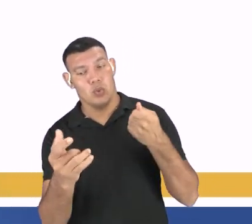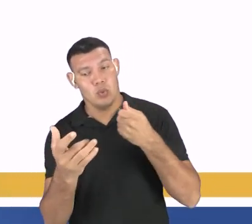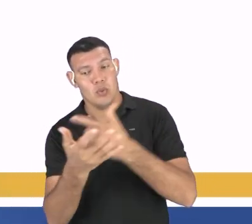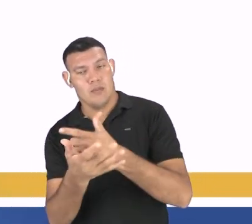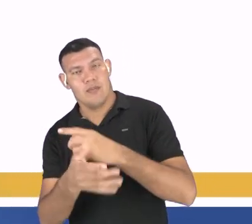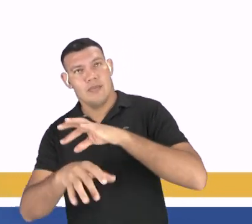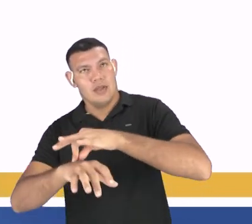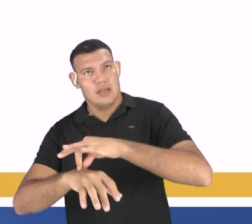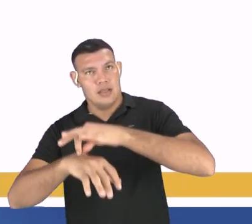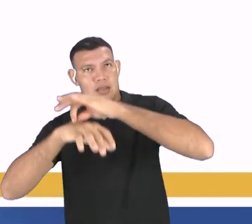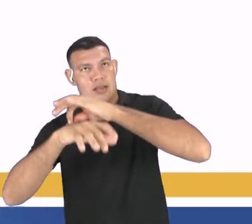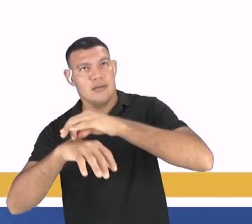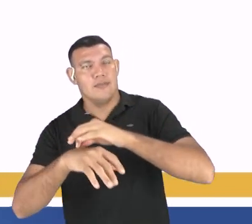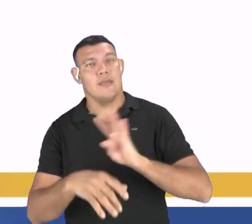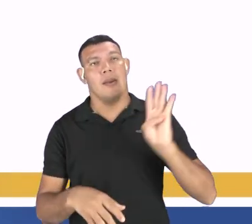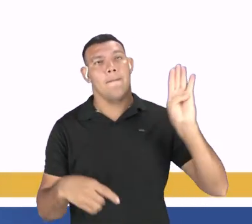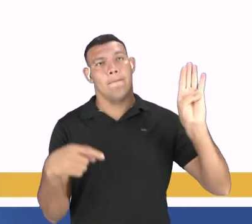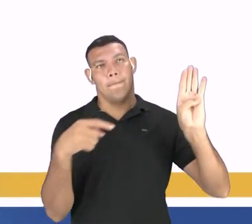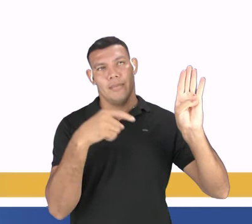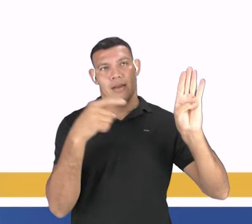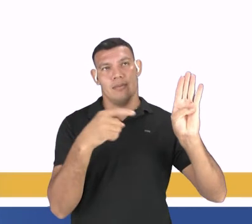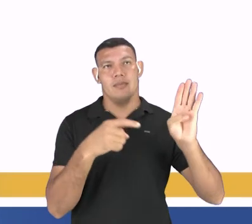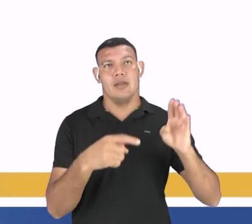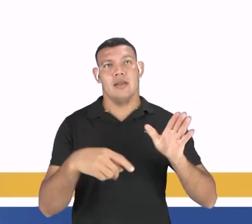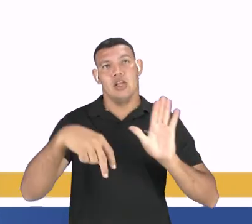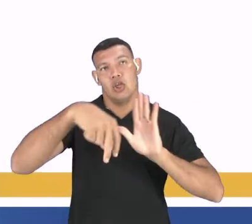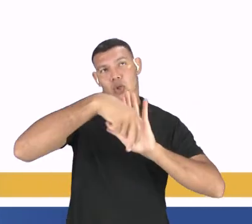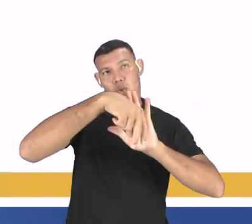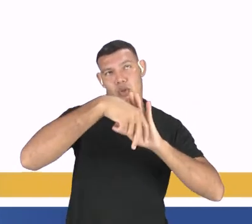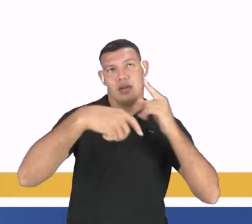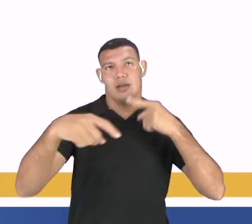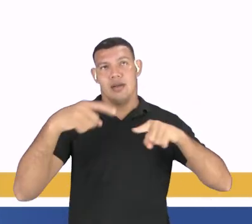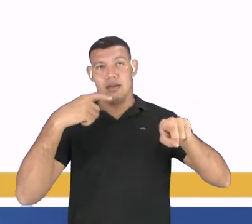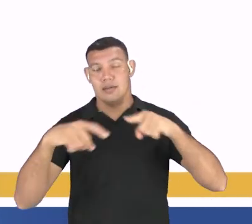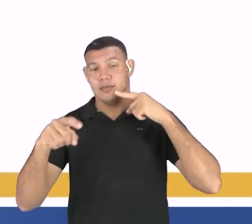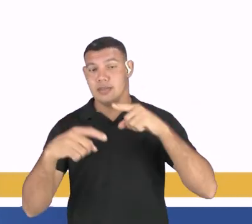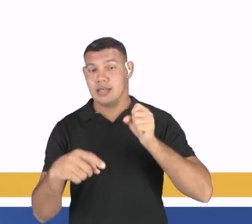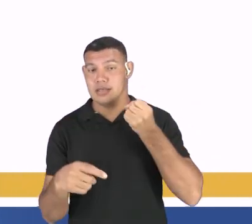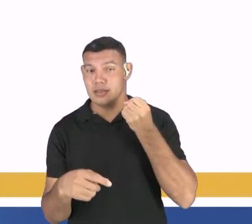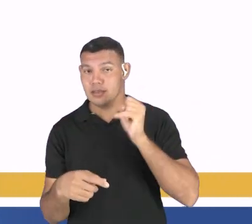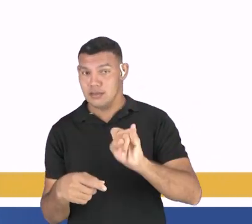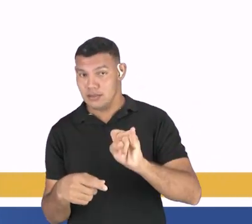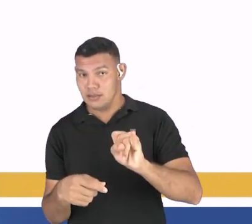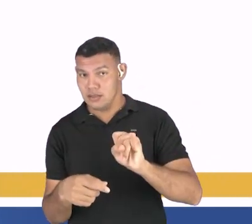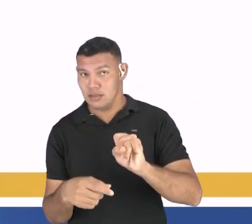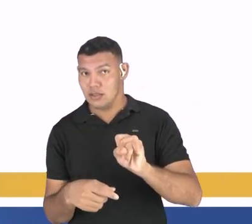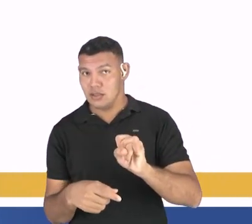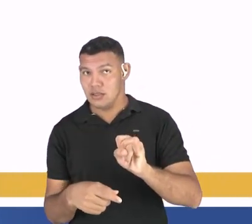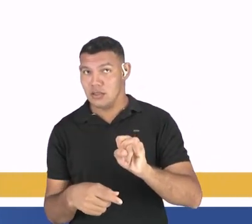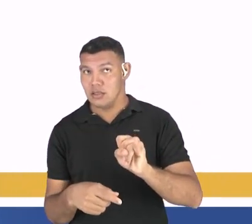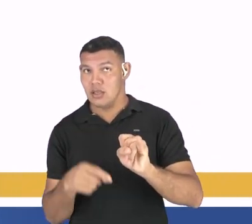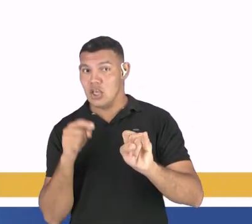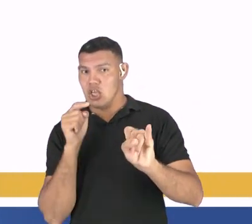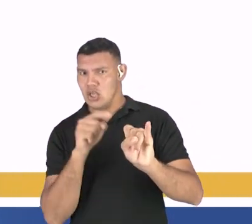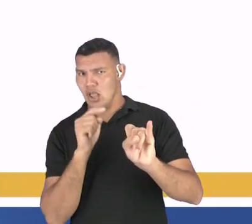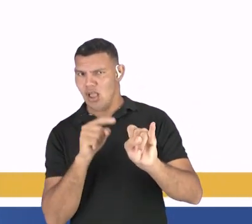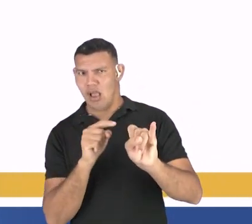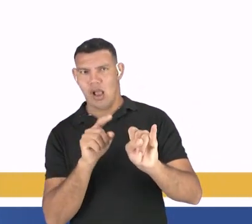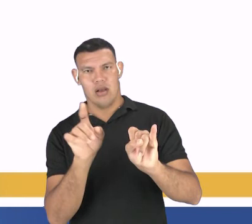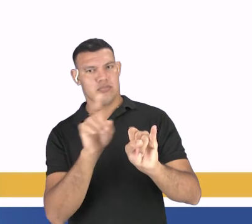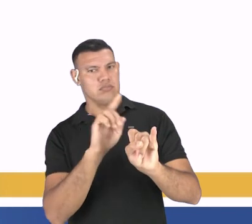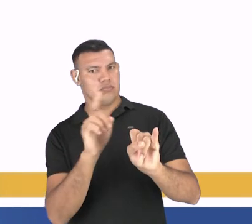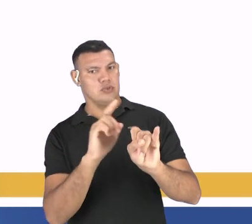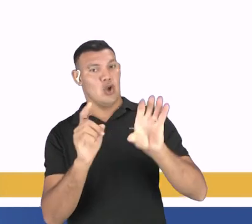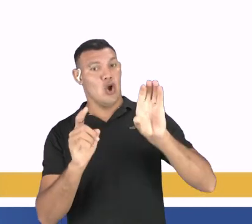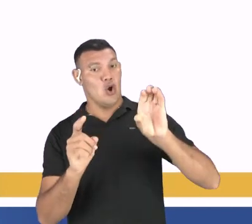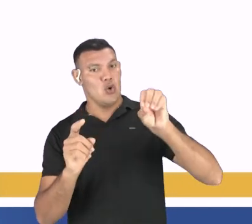si es una de las más bellas. Agora eu quero que você preste atenção. Nós não estamos falando aí de condição, certo? Estamos falando